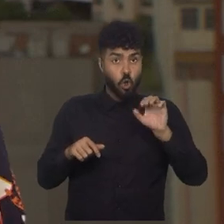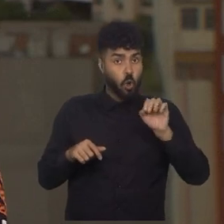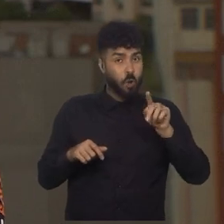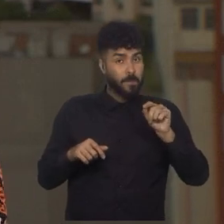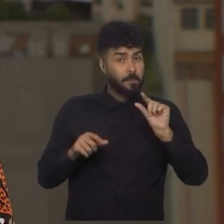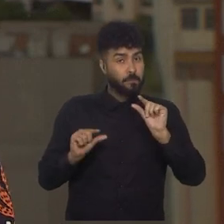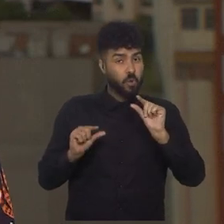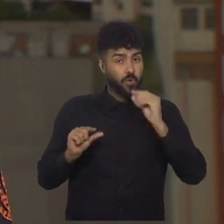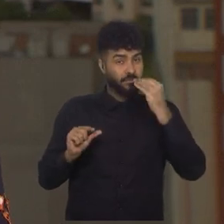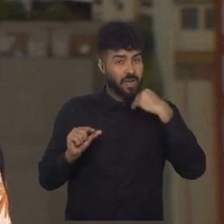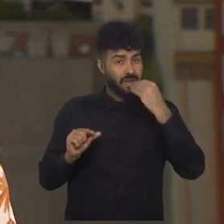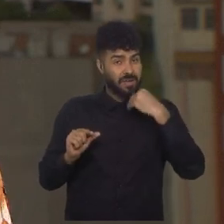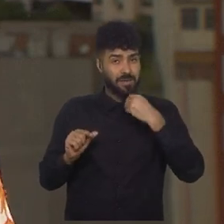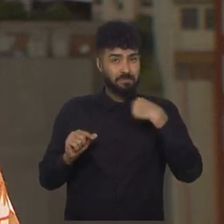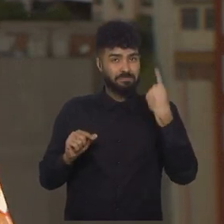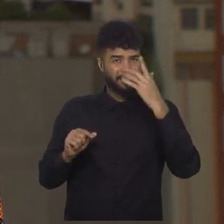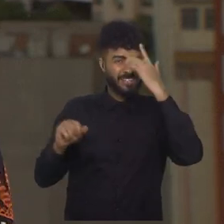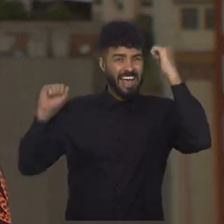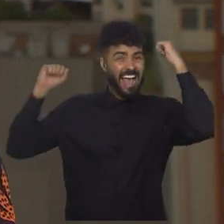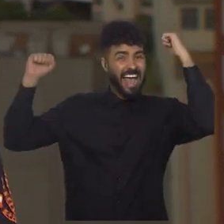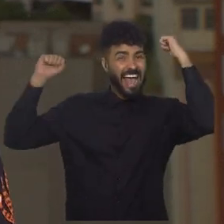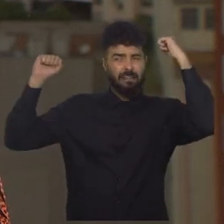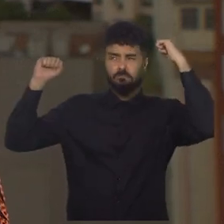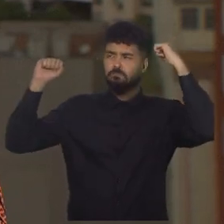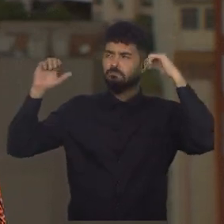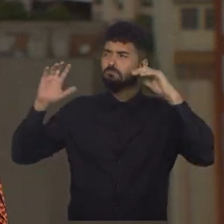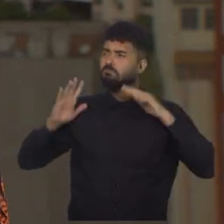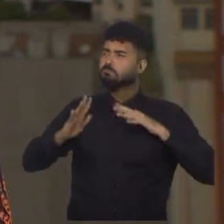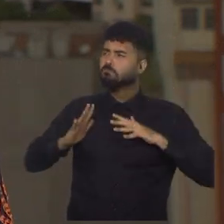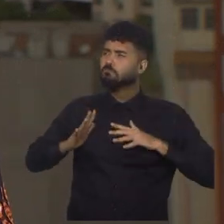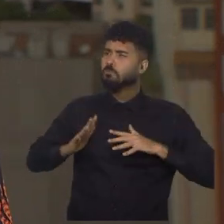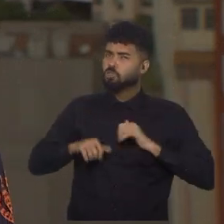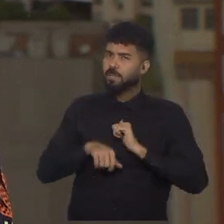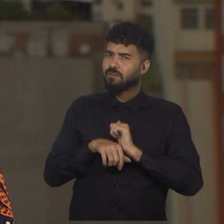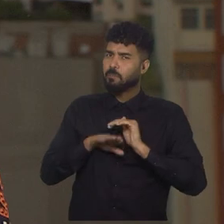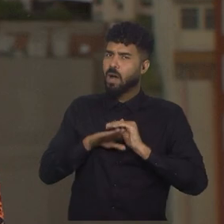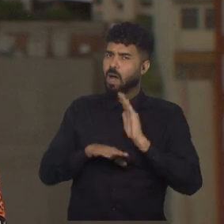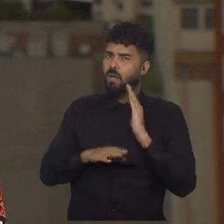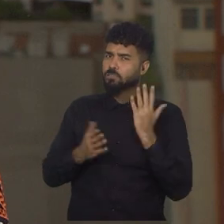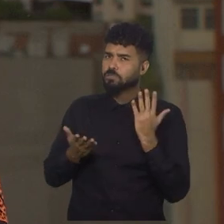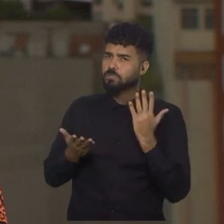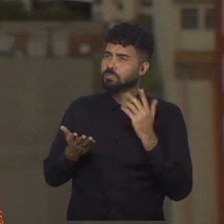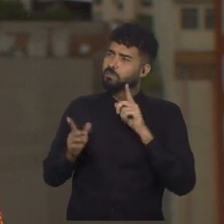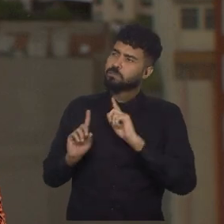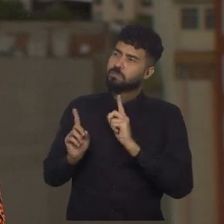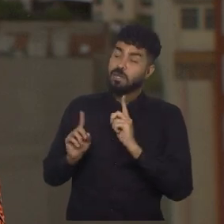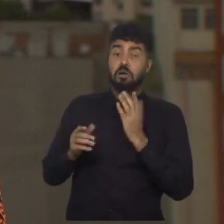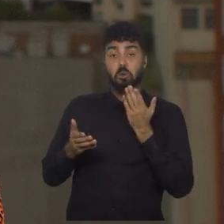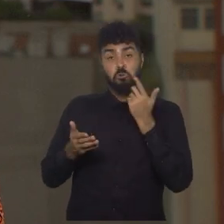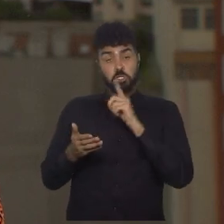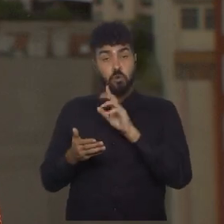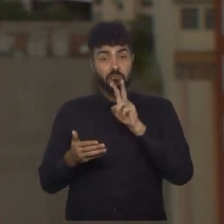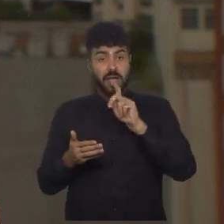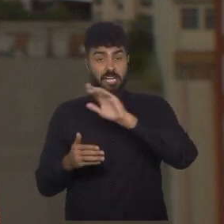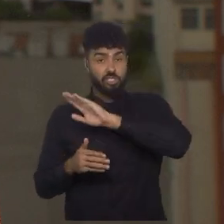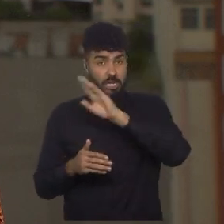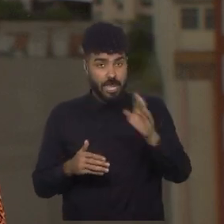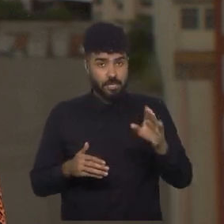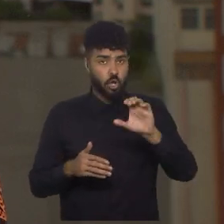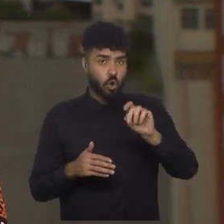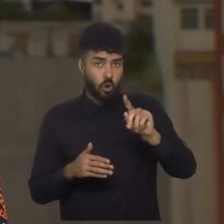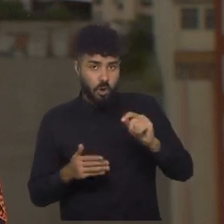Vamos dizer assim. O pessoal esperava mais da Itália nisso. Conseguiu a vaga direta para a Copa. Mas,